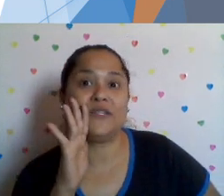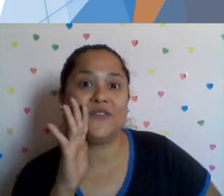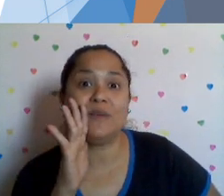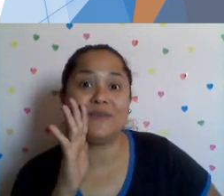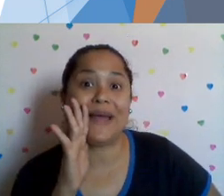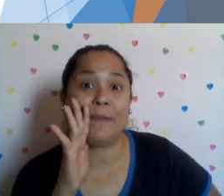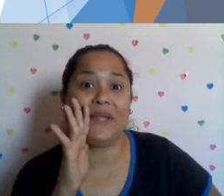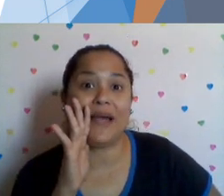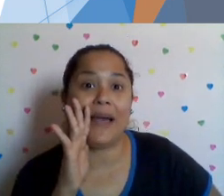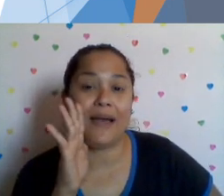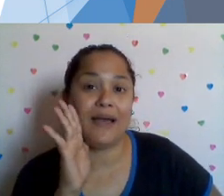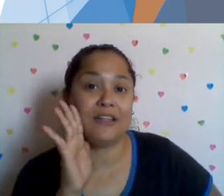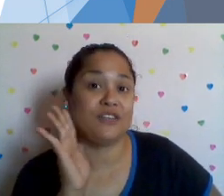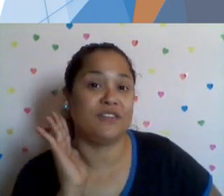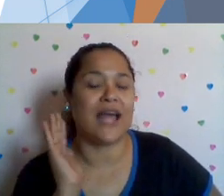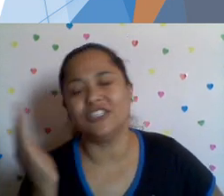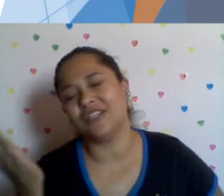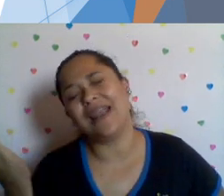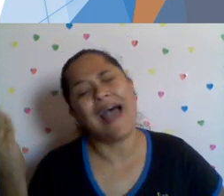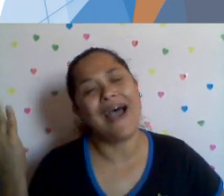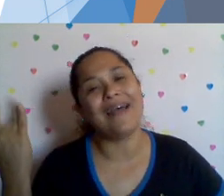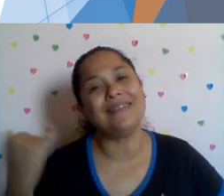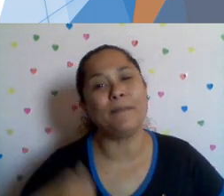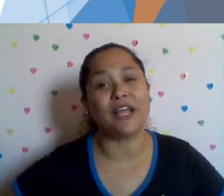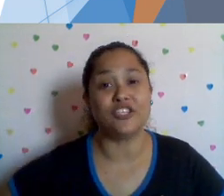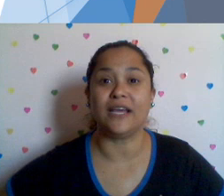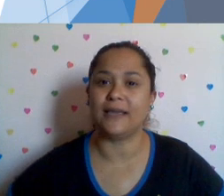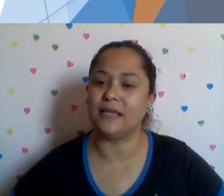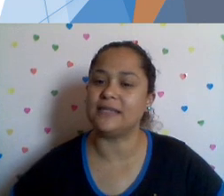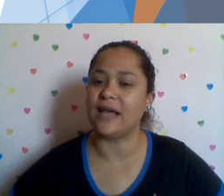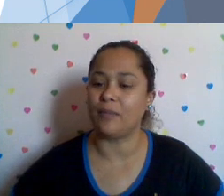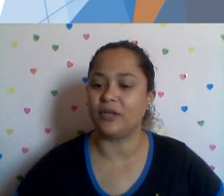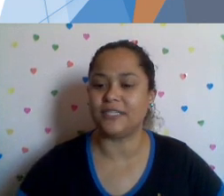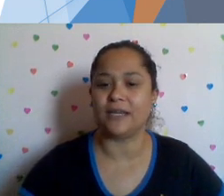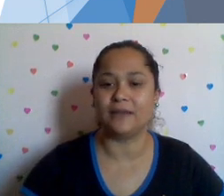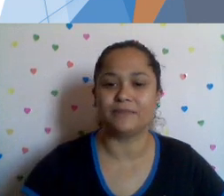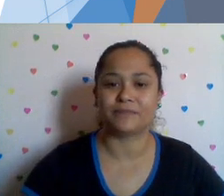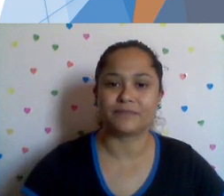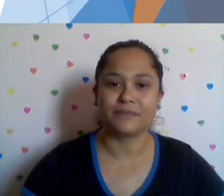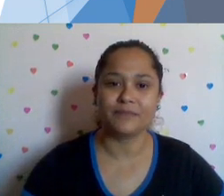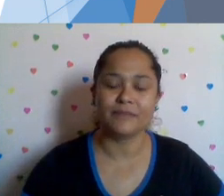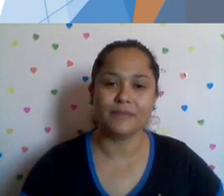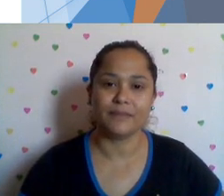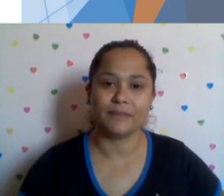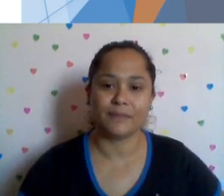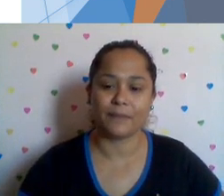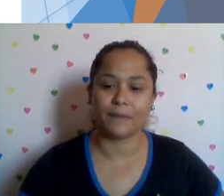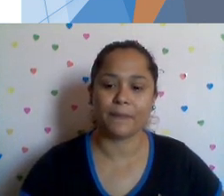Agora nós vamos para a atividade lá da página 15 da apostila.